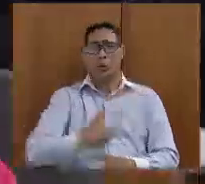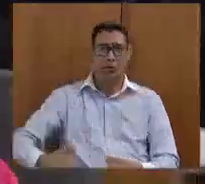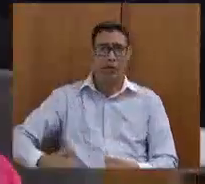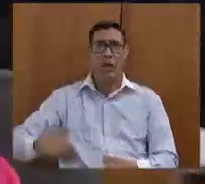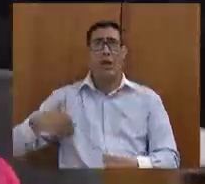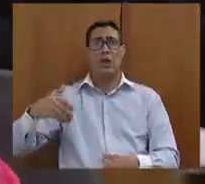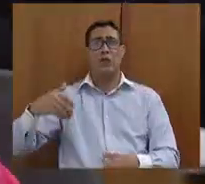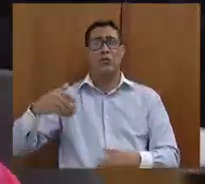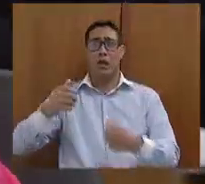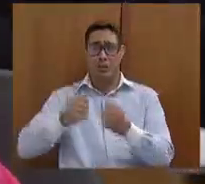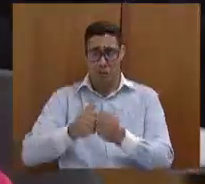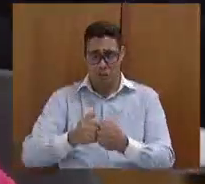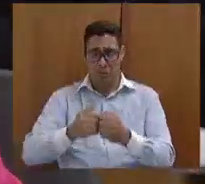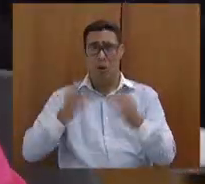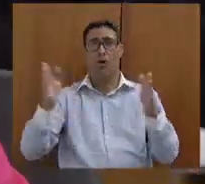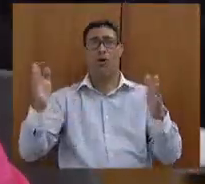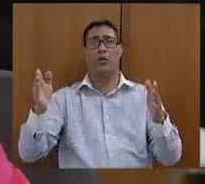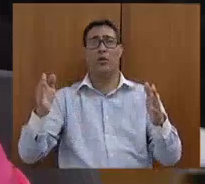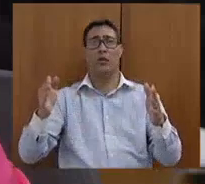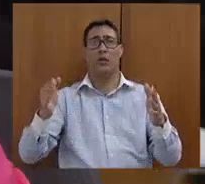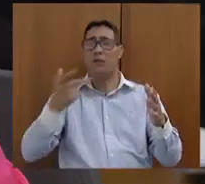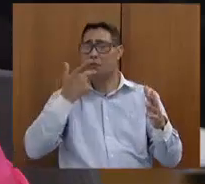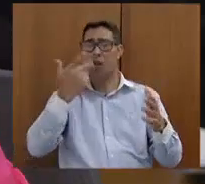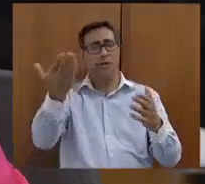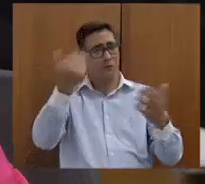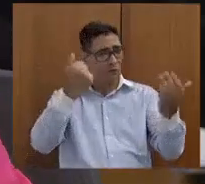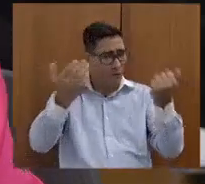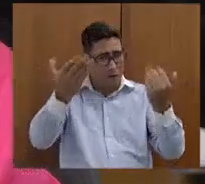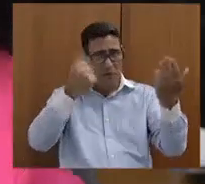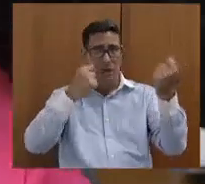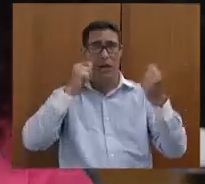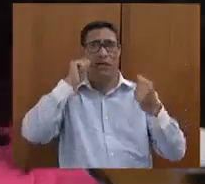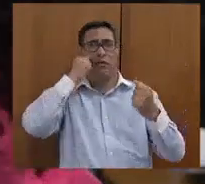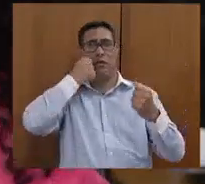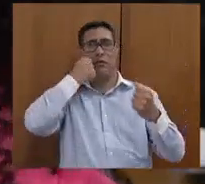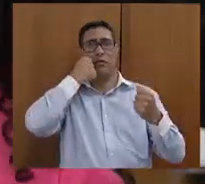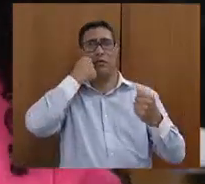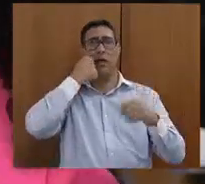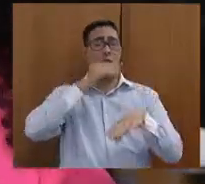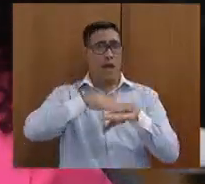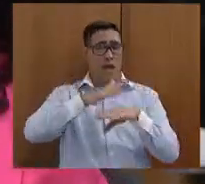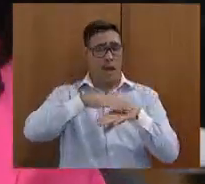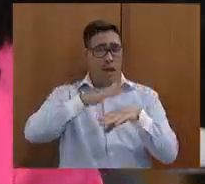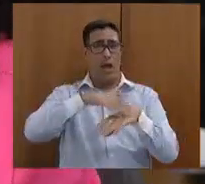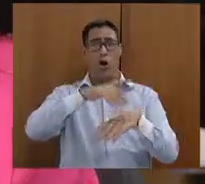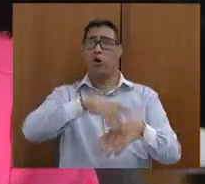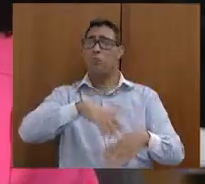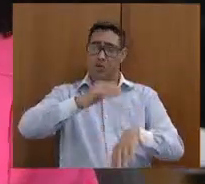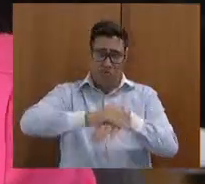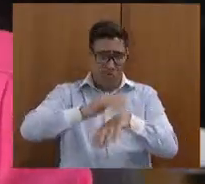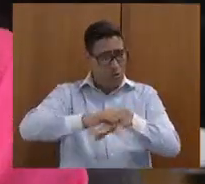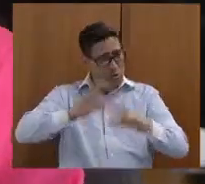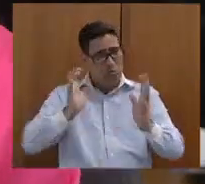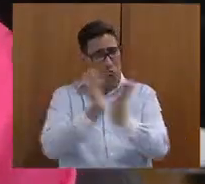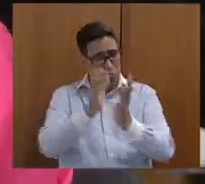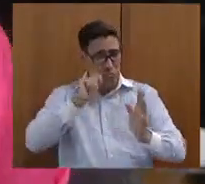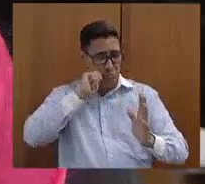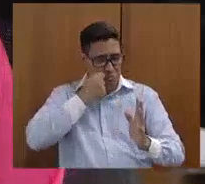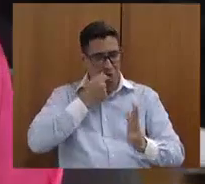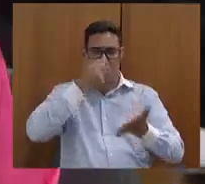abriu portas e chamou venha negros é uma conquista do movimento negro dentro dos anos 80